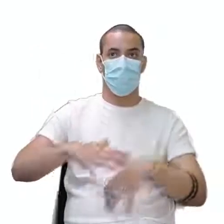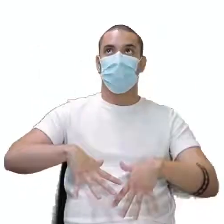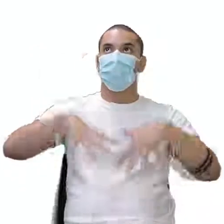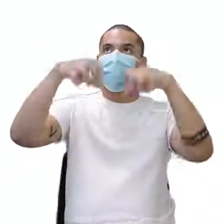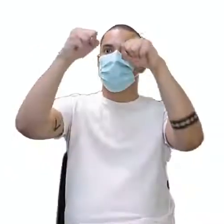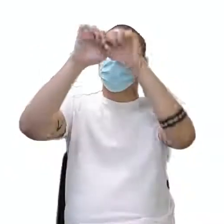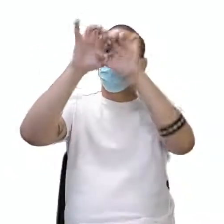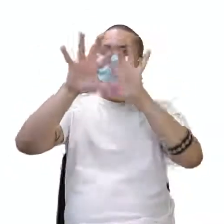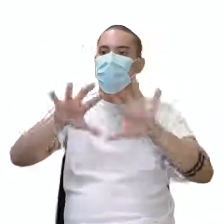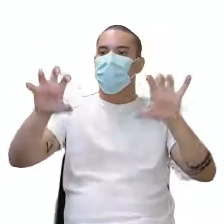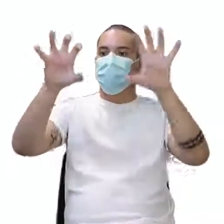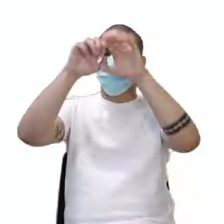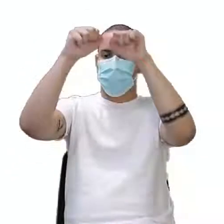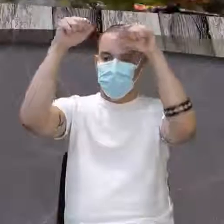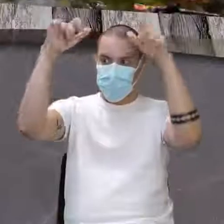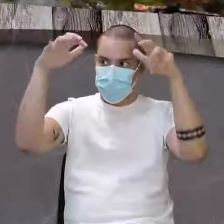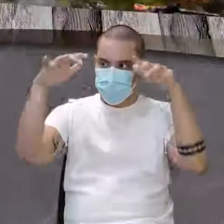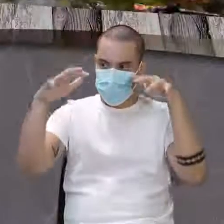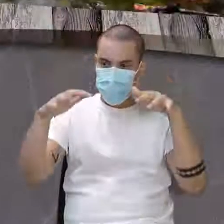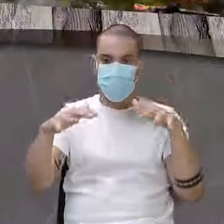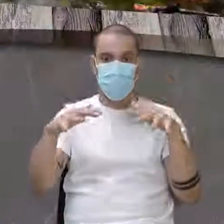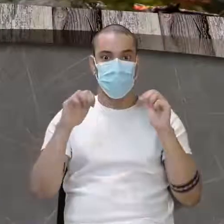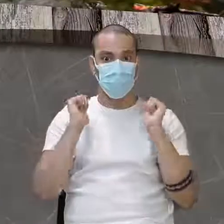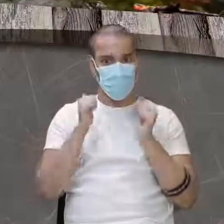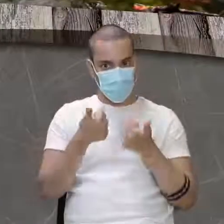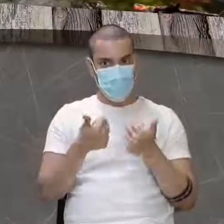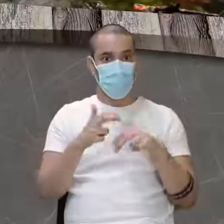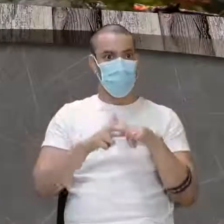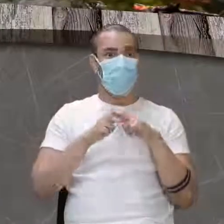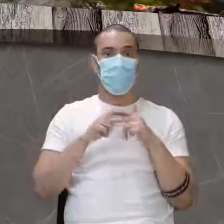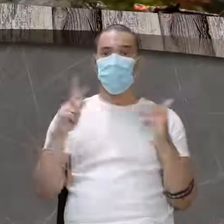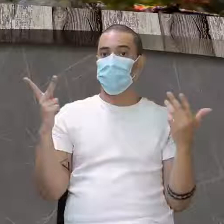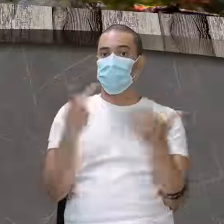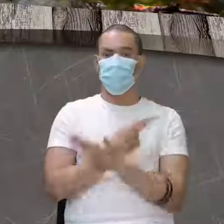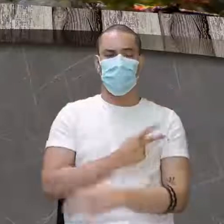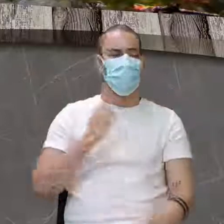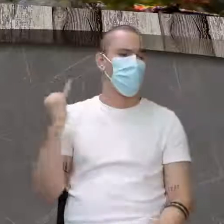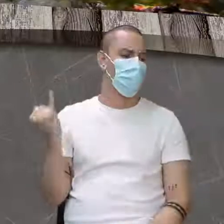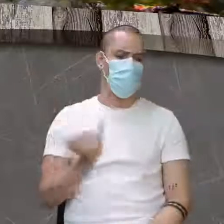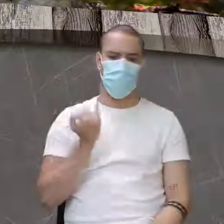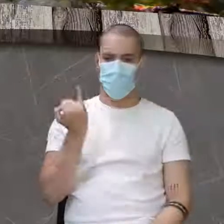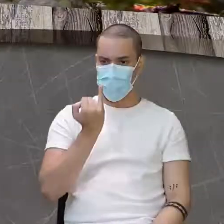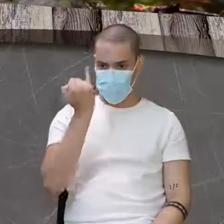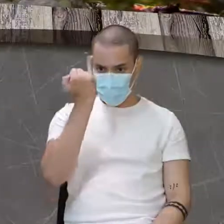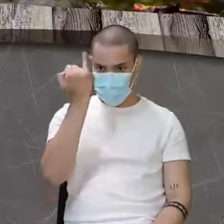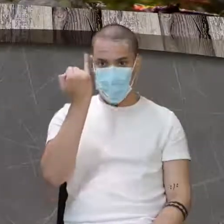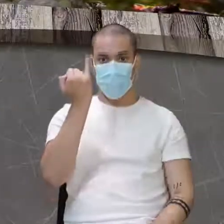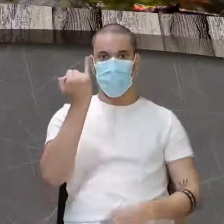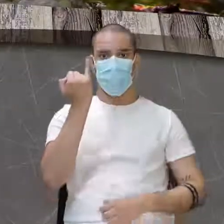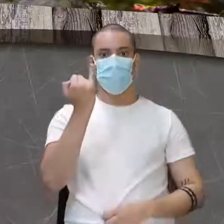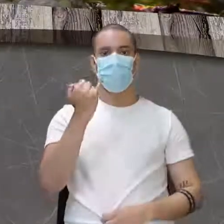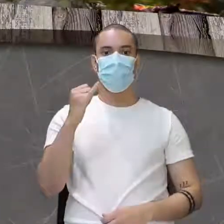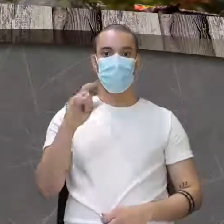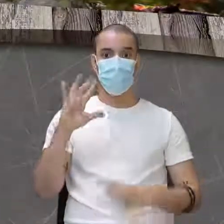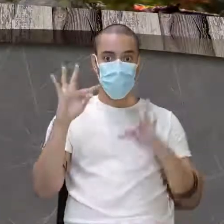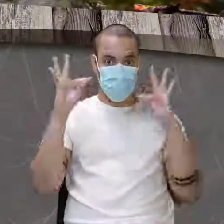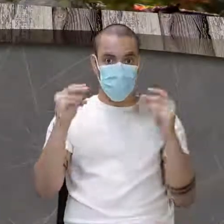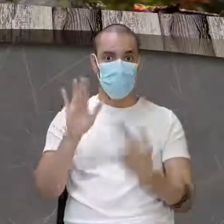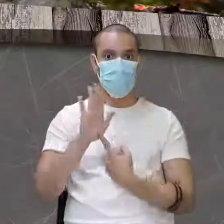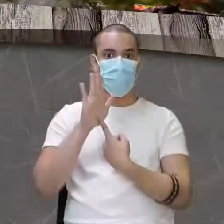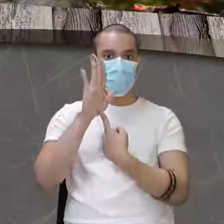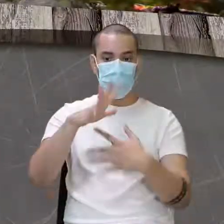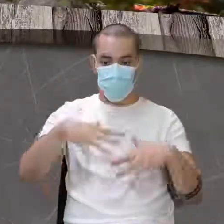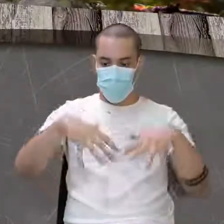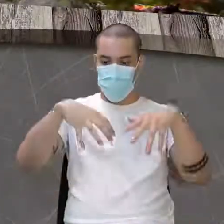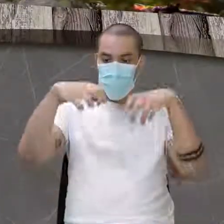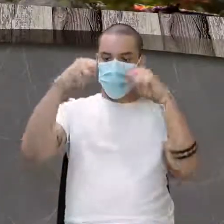carregamento, né, das gotículas de água da chuva, tá? Então, são eventos importantíssimos. Transpiração,